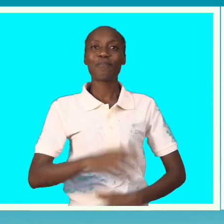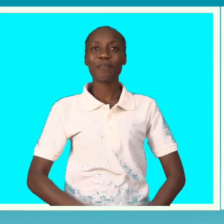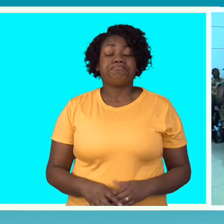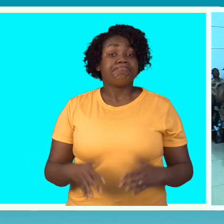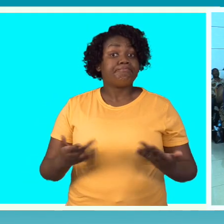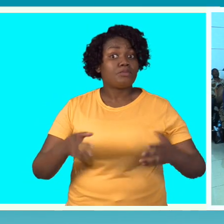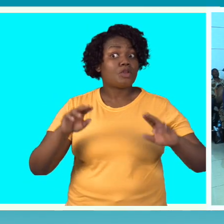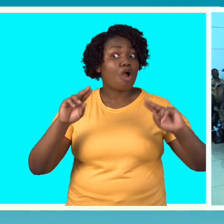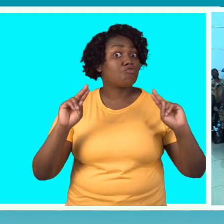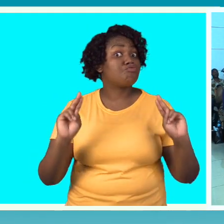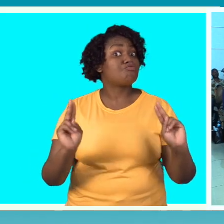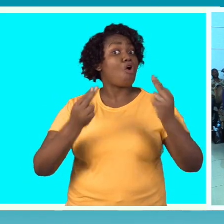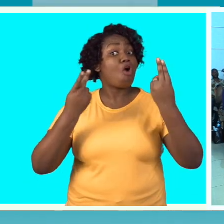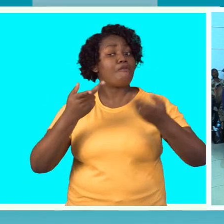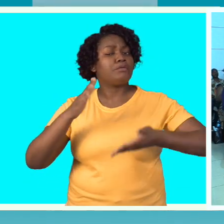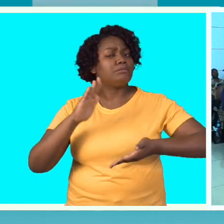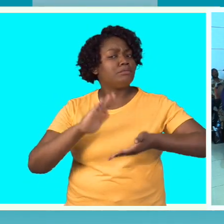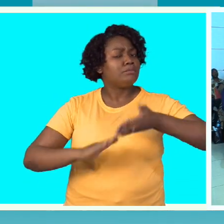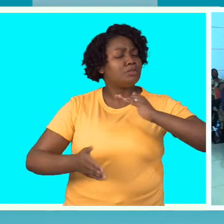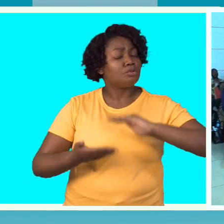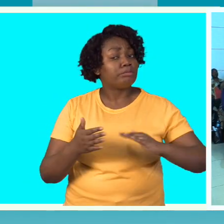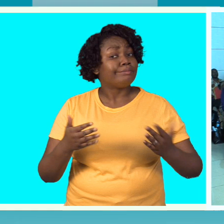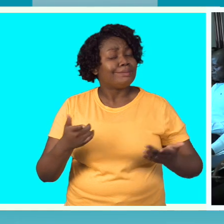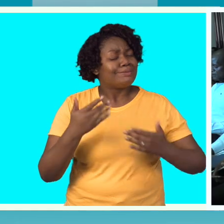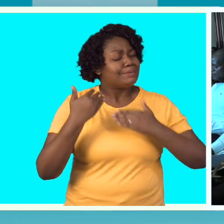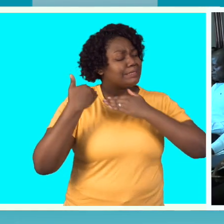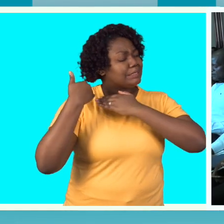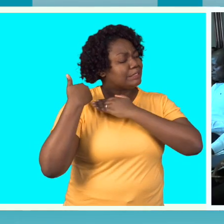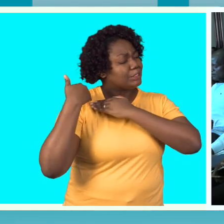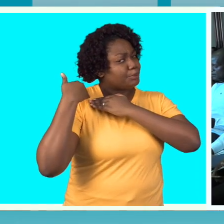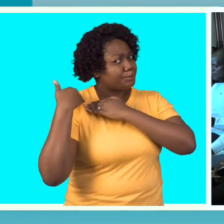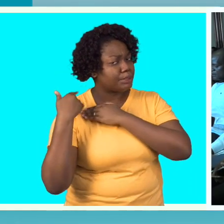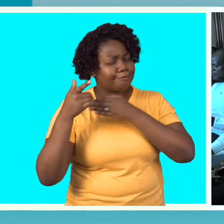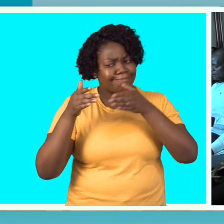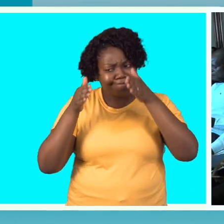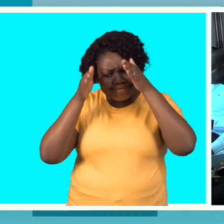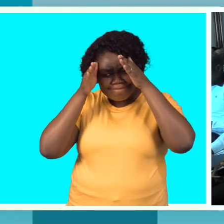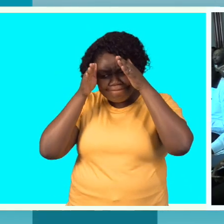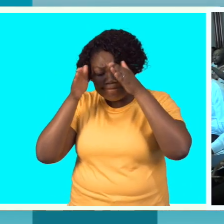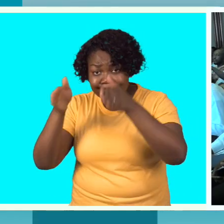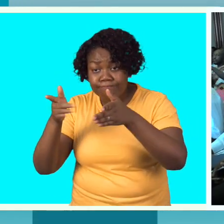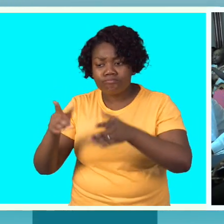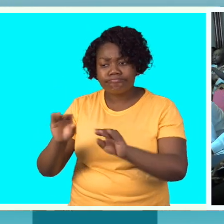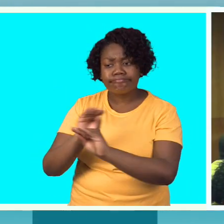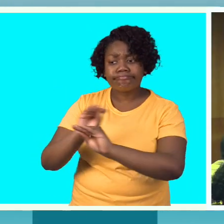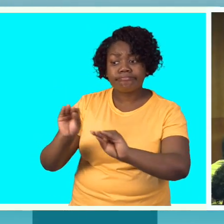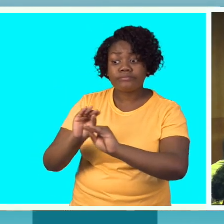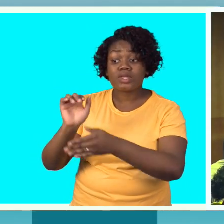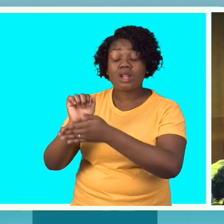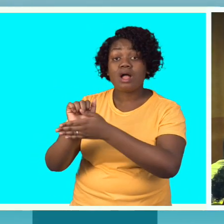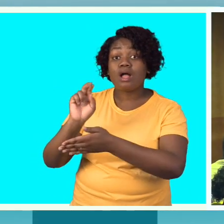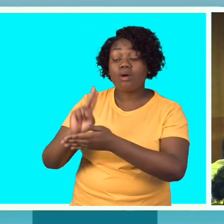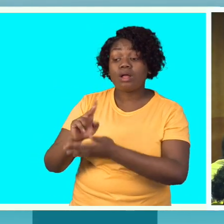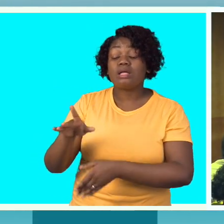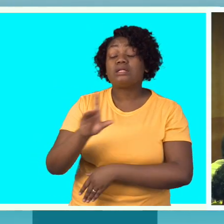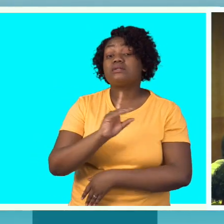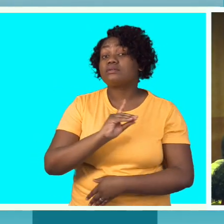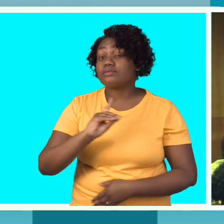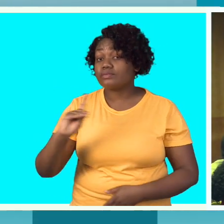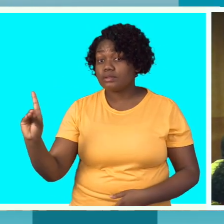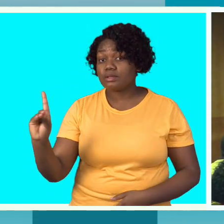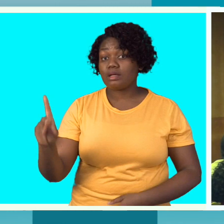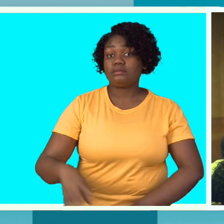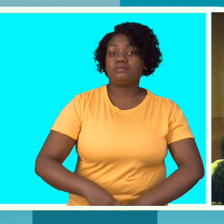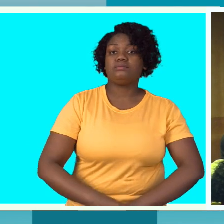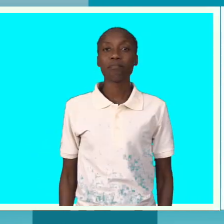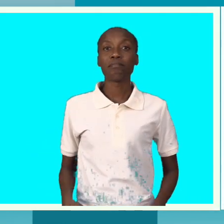auditiva, O novo currículo atribui ao professor a responsabilidade de fazer o diagnóstico das necessidades educativas dos